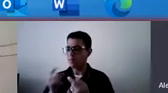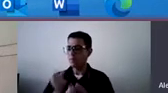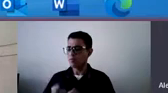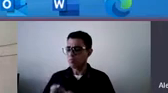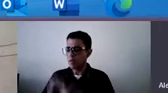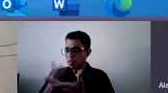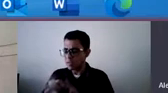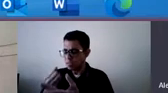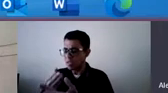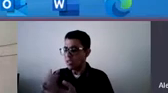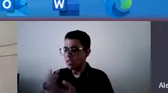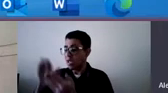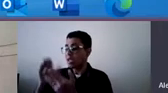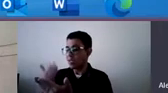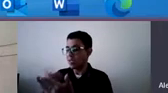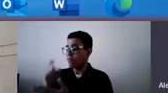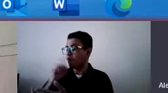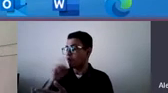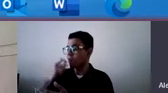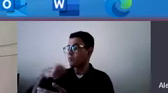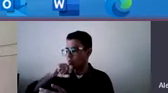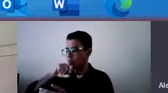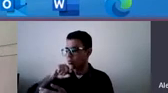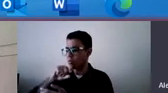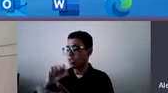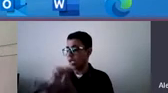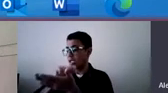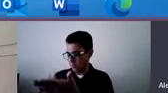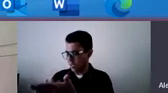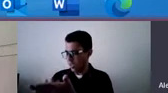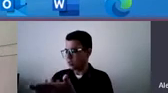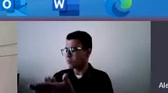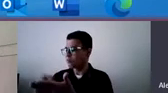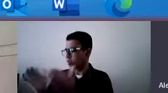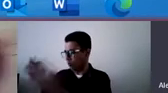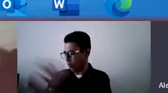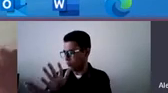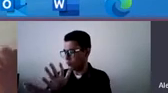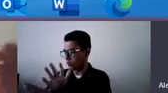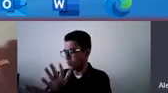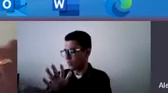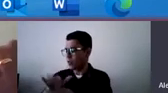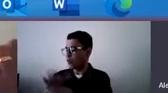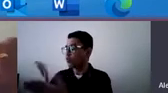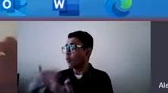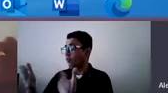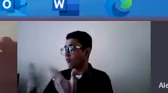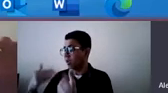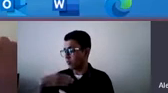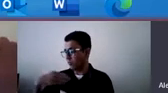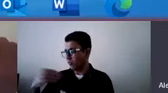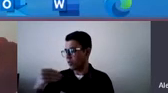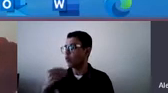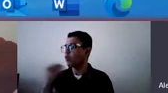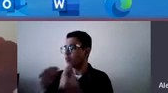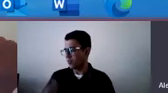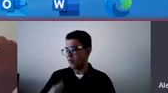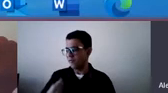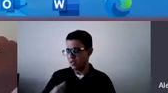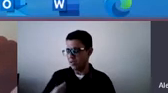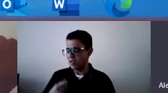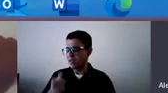pai lá em casa. Pai, lógico, fez atividade com o filho, conversa um pouco, como que tá,